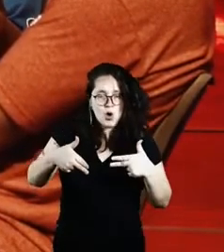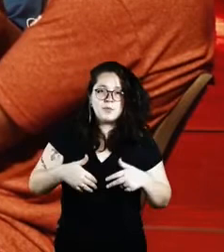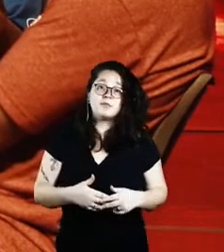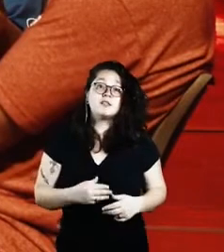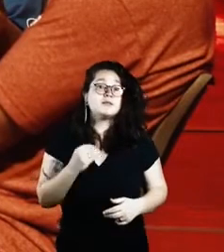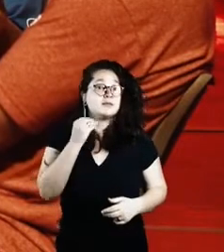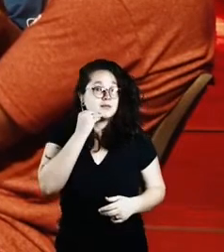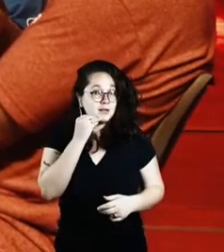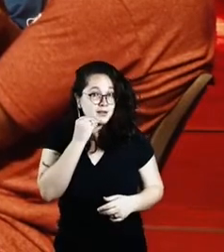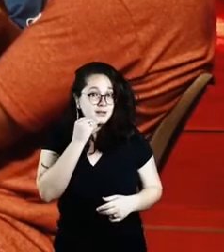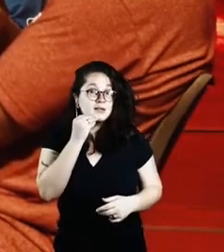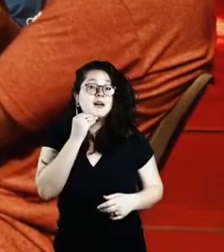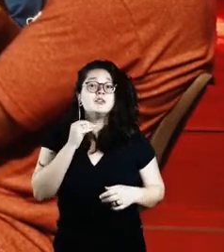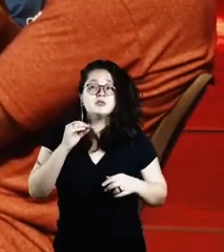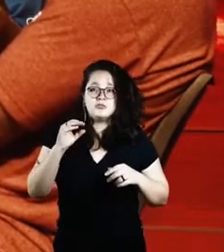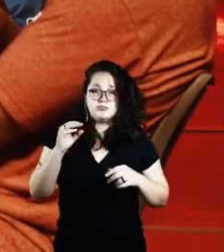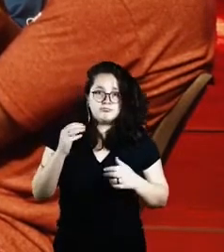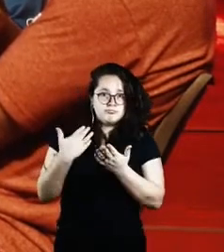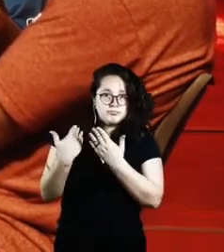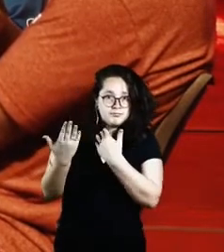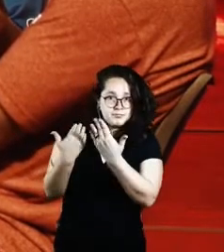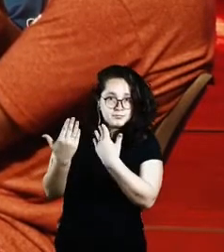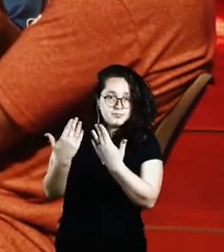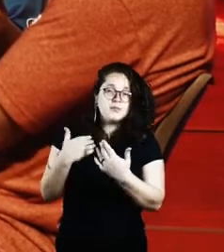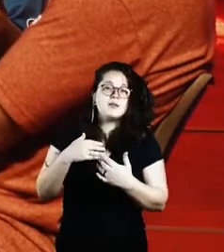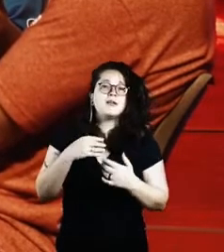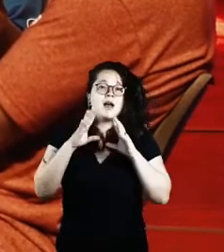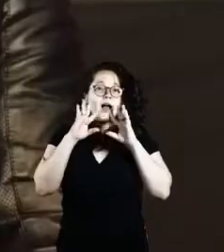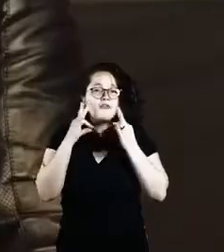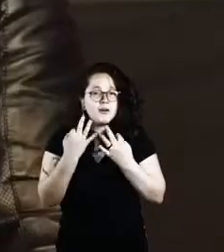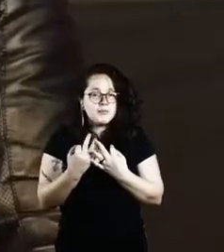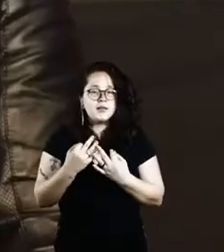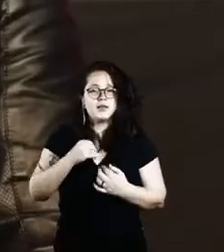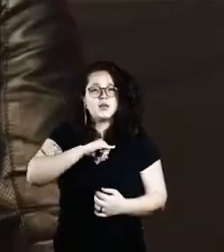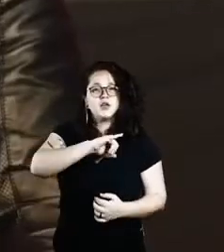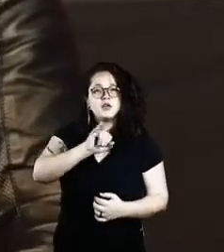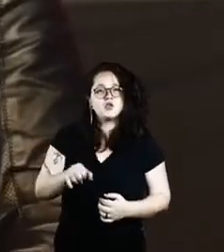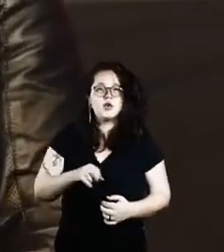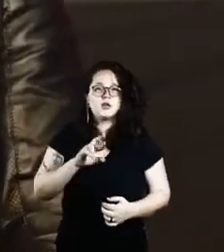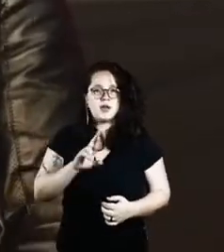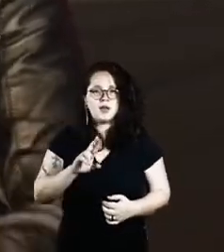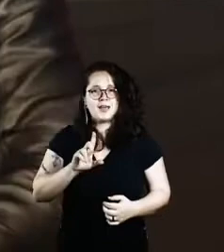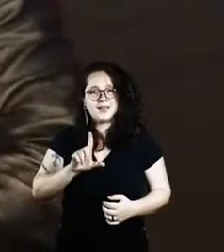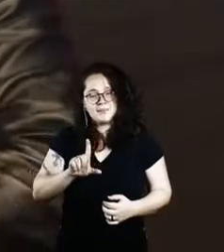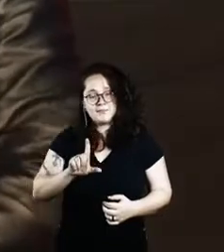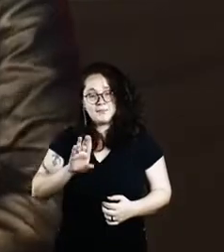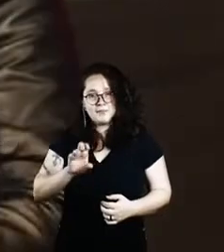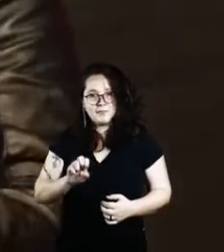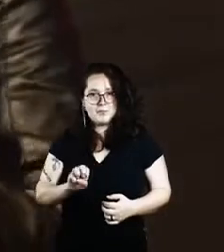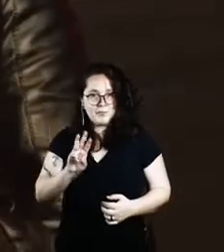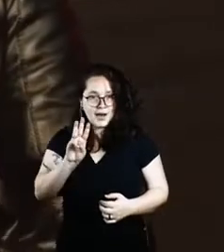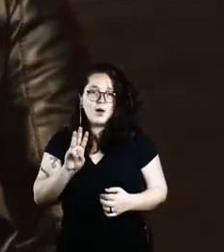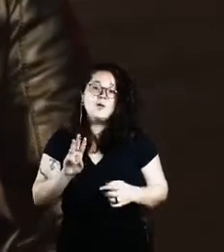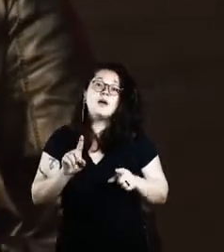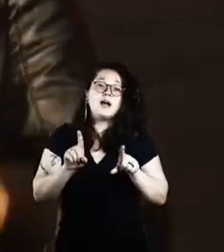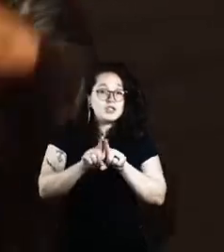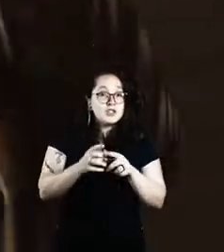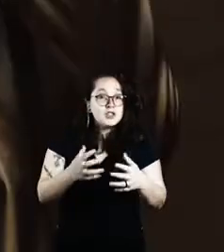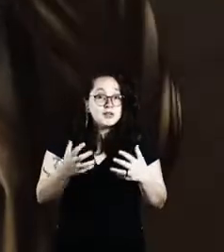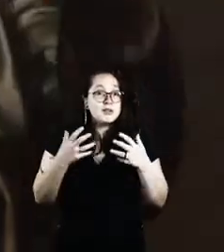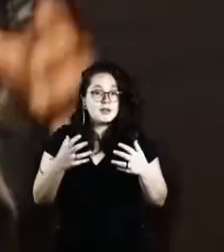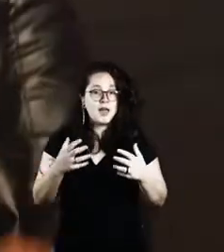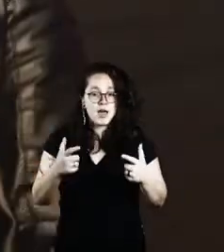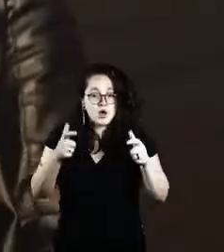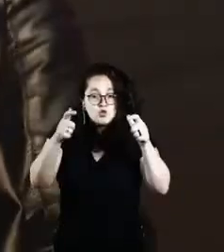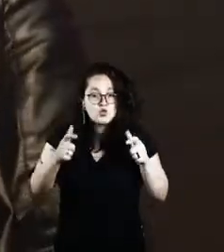a família do J.R. Blau, o MC Ru está nesse propósito, que a gente quer fazer um memorial J.R. Blau, sabe assim?